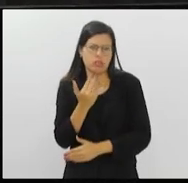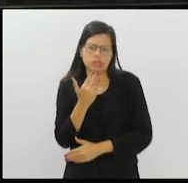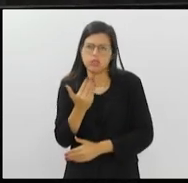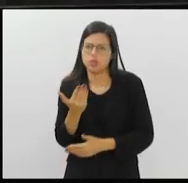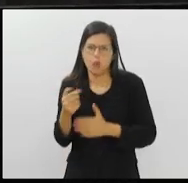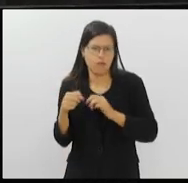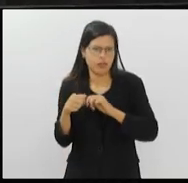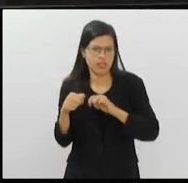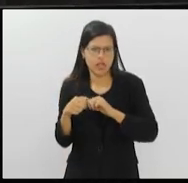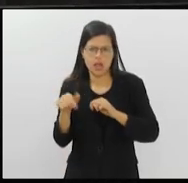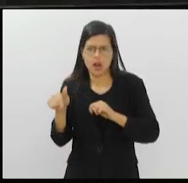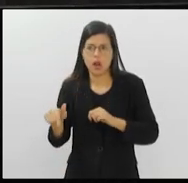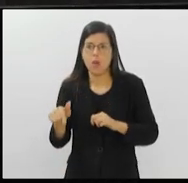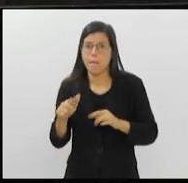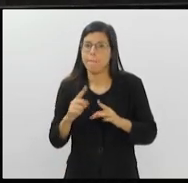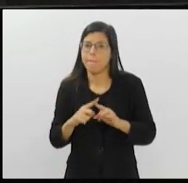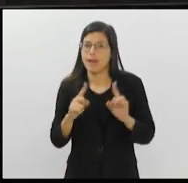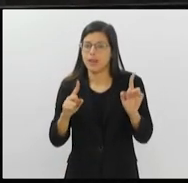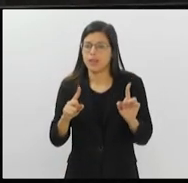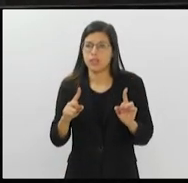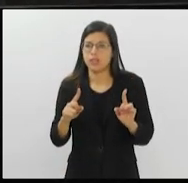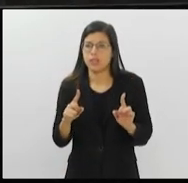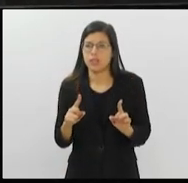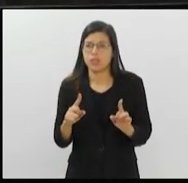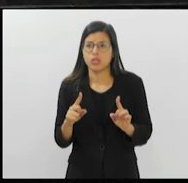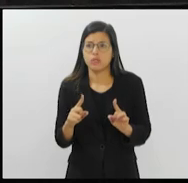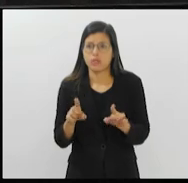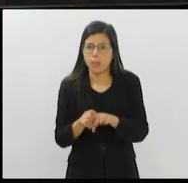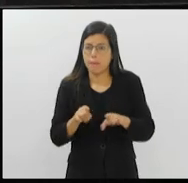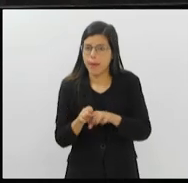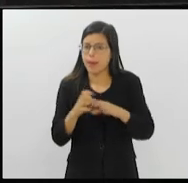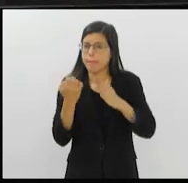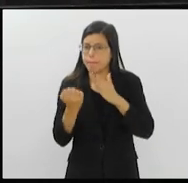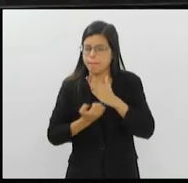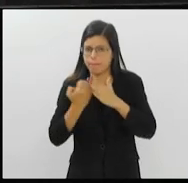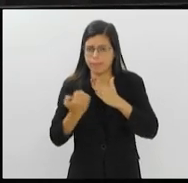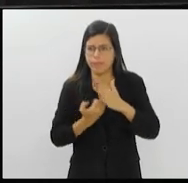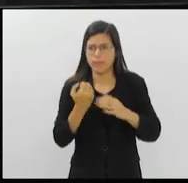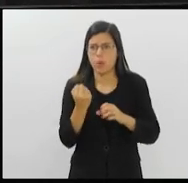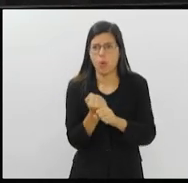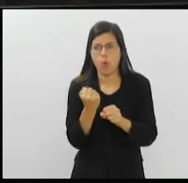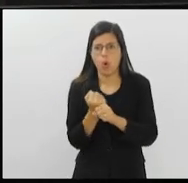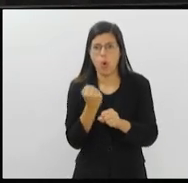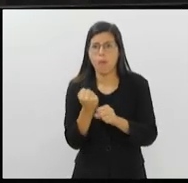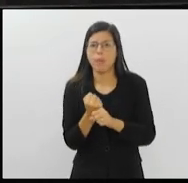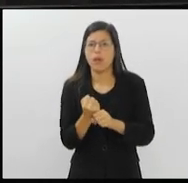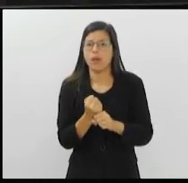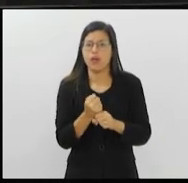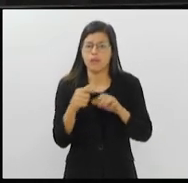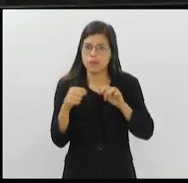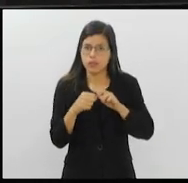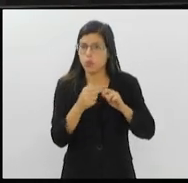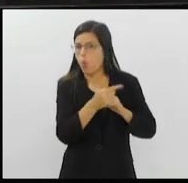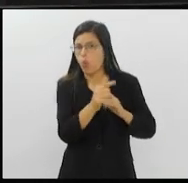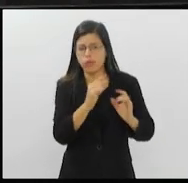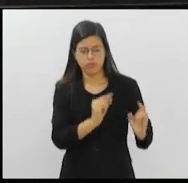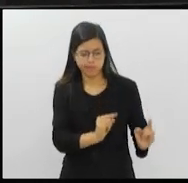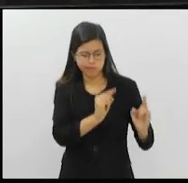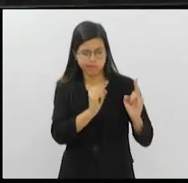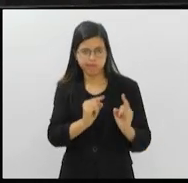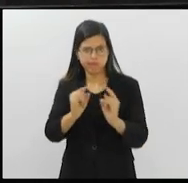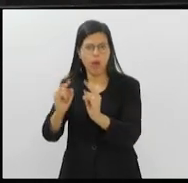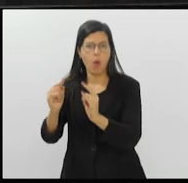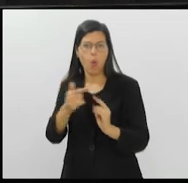construída. Mas, não satisfeitos, construtoras vêm ainda levantando outros empreendimentos